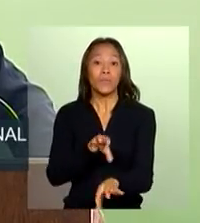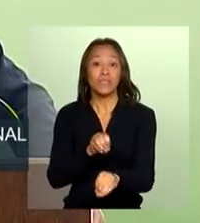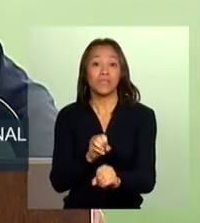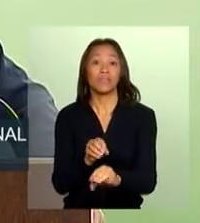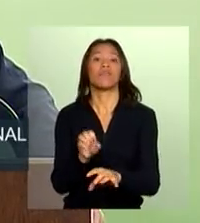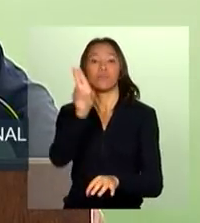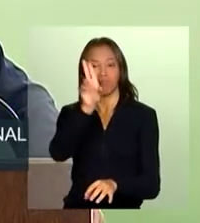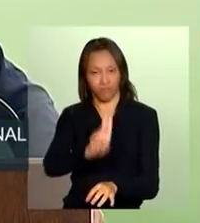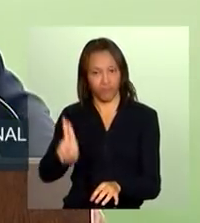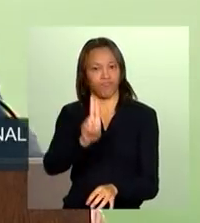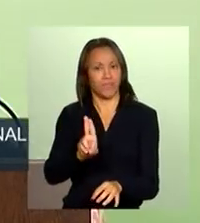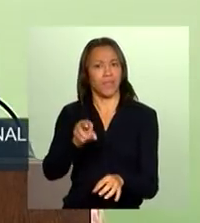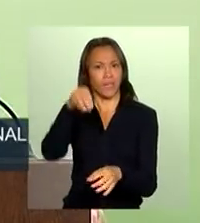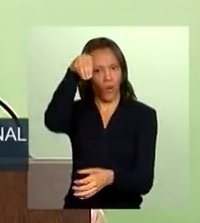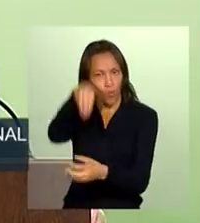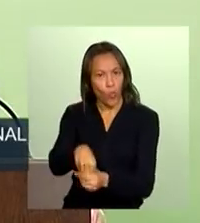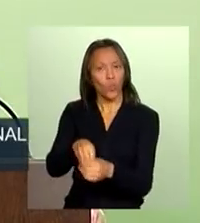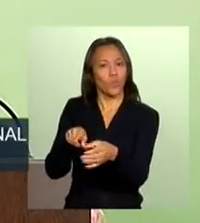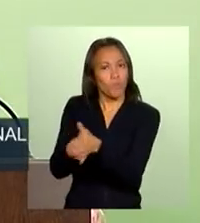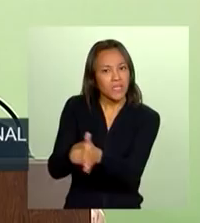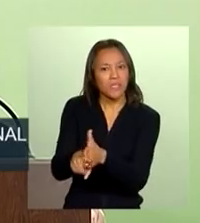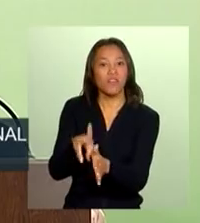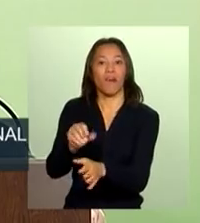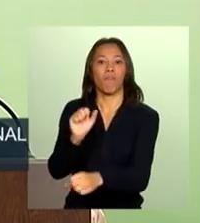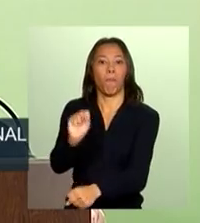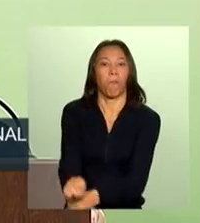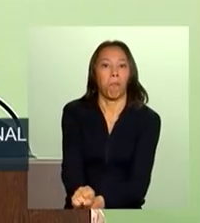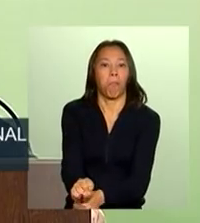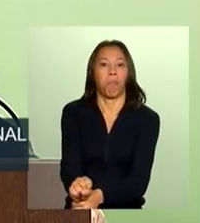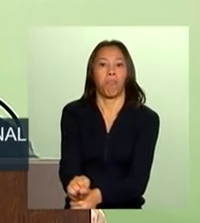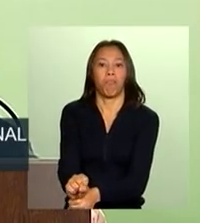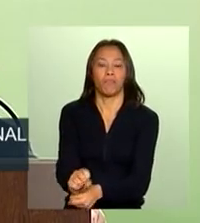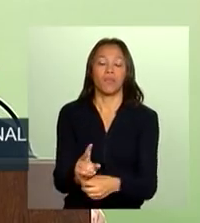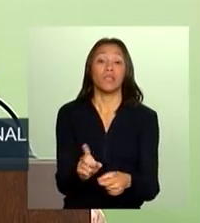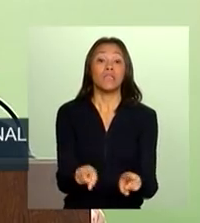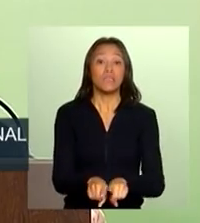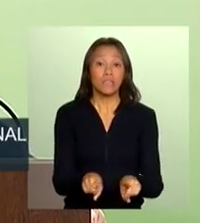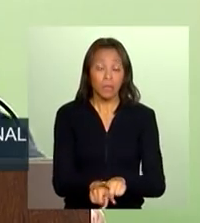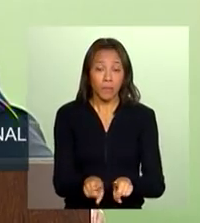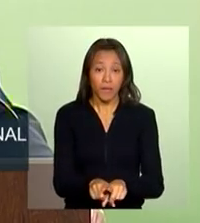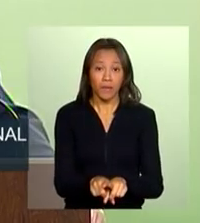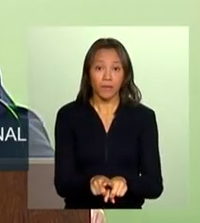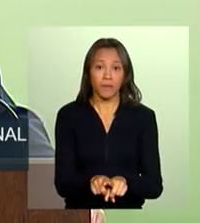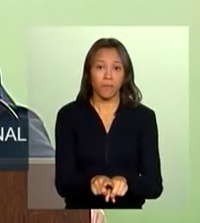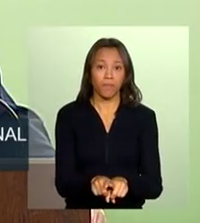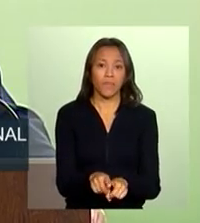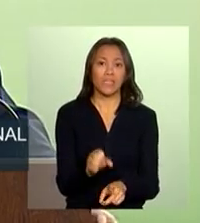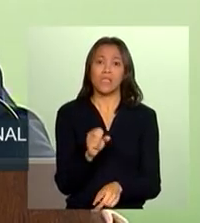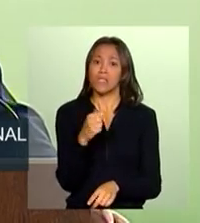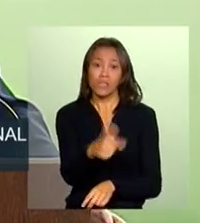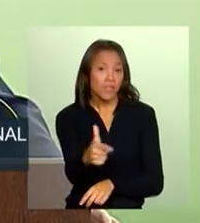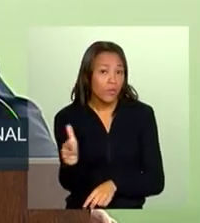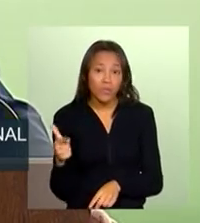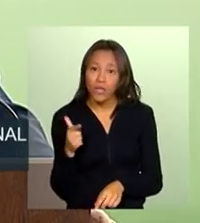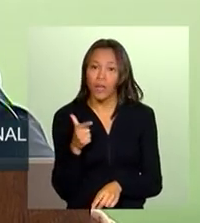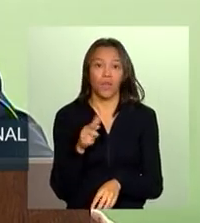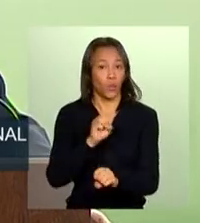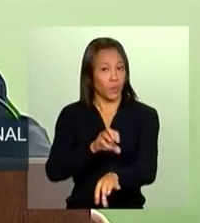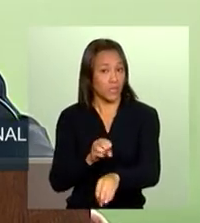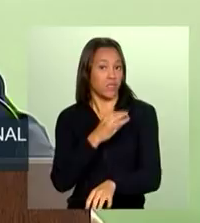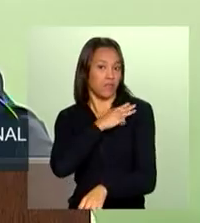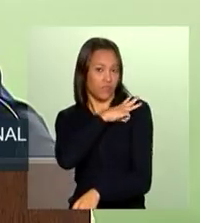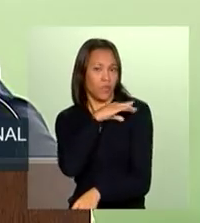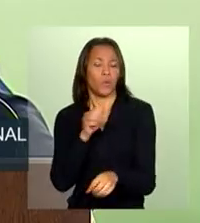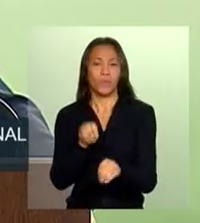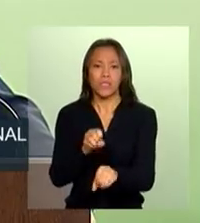universitário, centro de pesquisa, estará truncado e ao mesmo tempo, sem o ensino médio, o